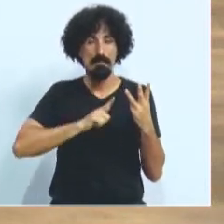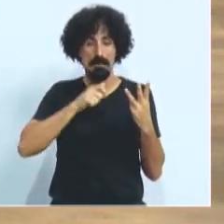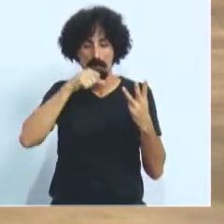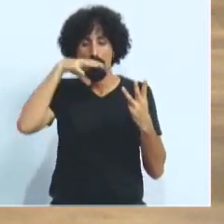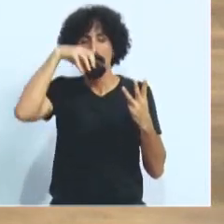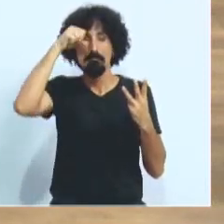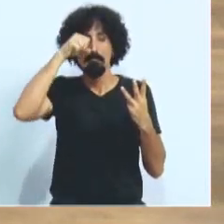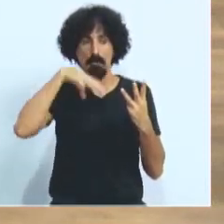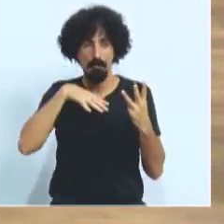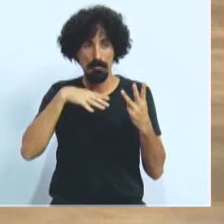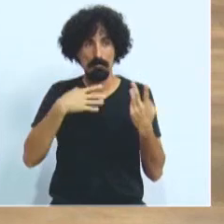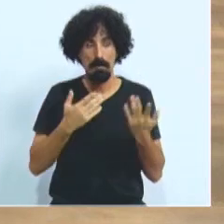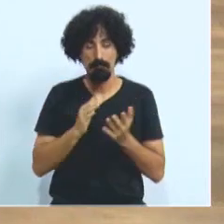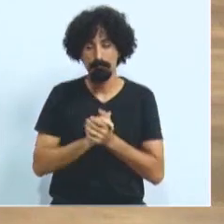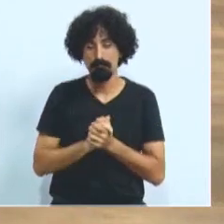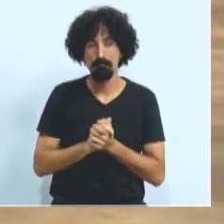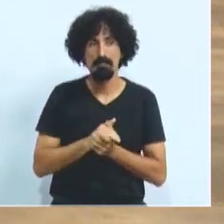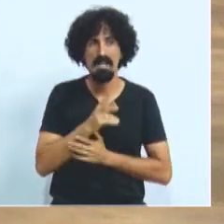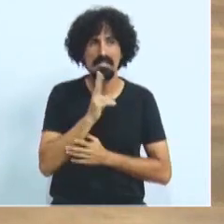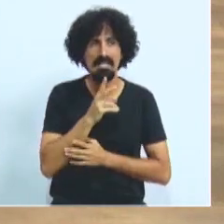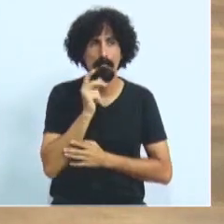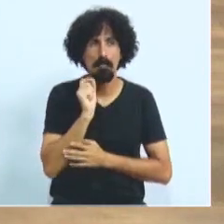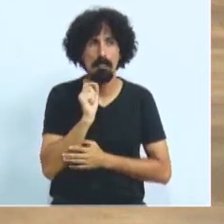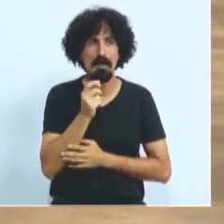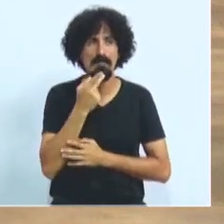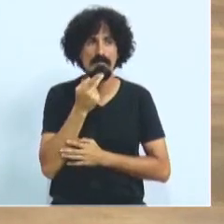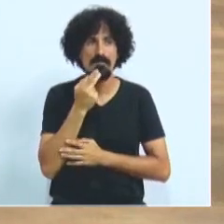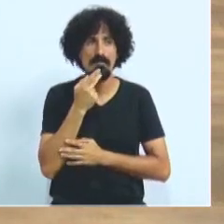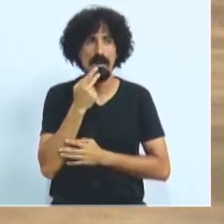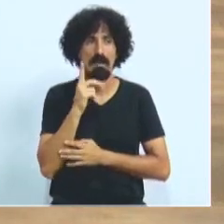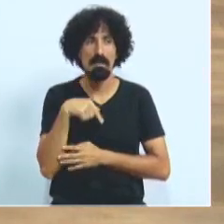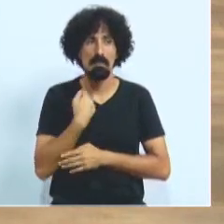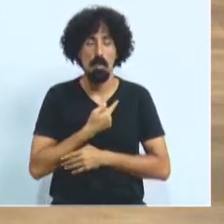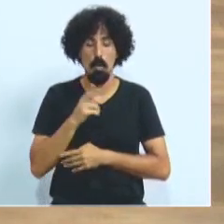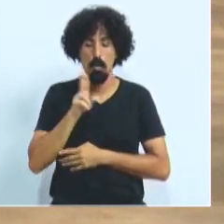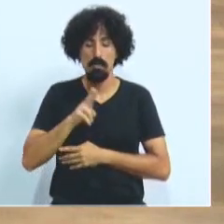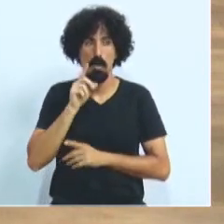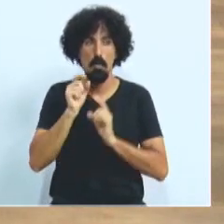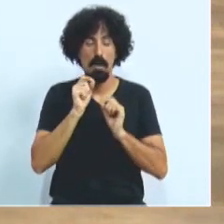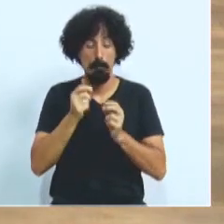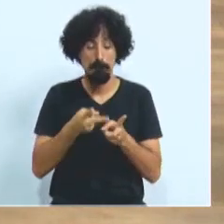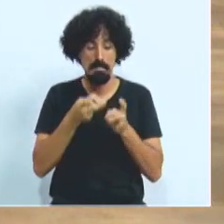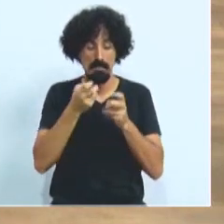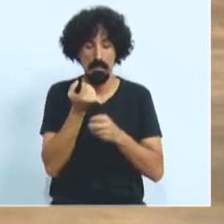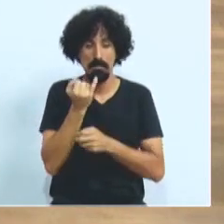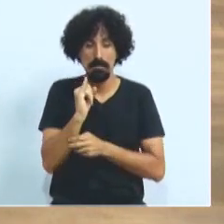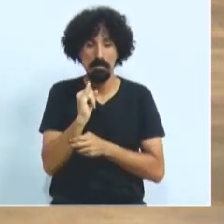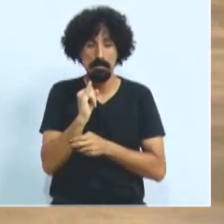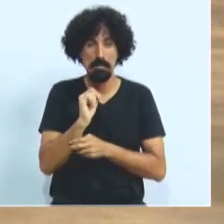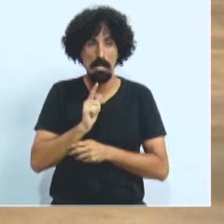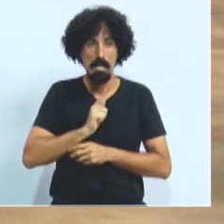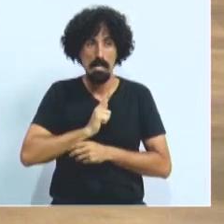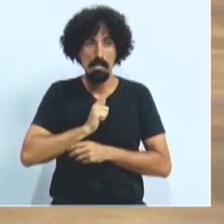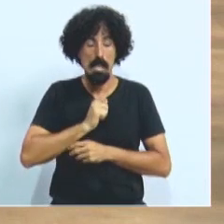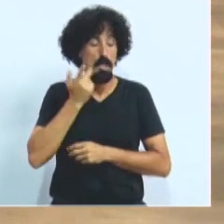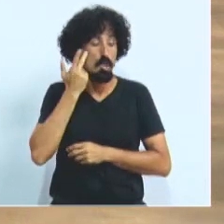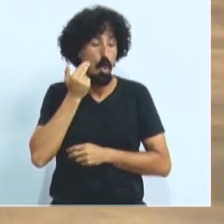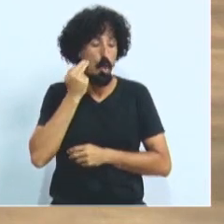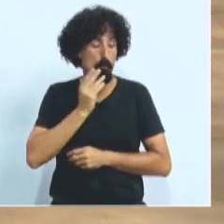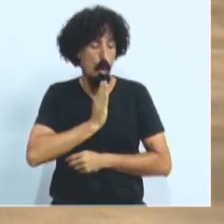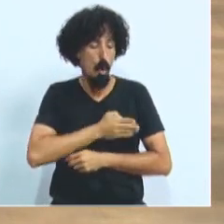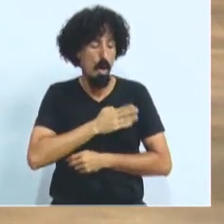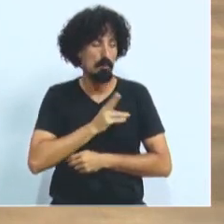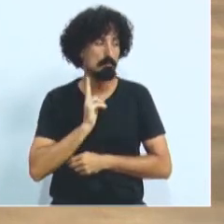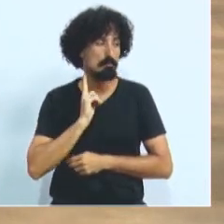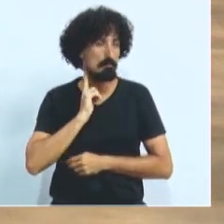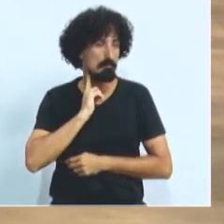Em literatura é passado a gente usar os dois dedos maiores para tentar checar o pulso carotídeo aqui,